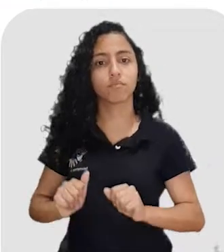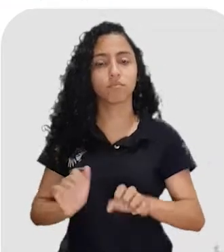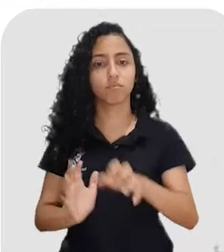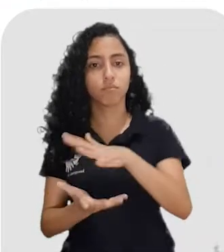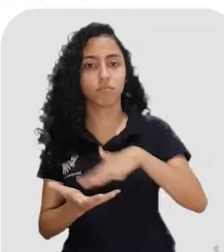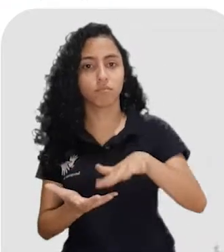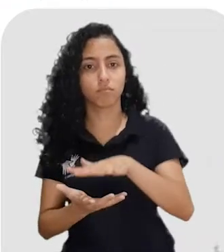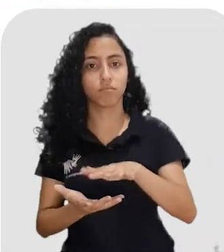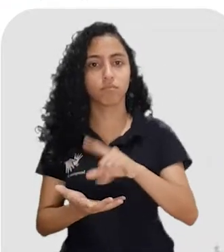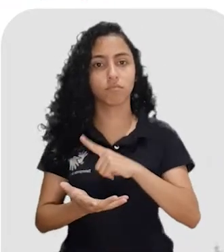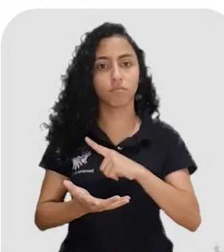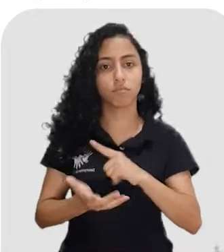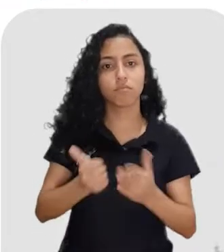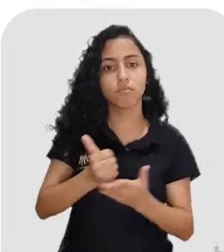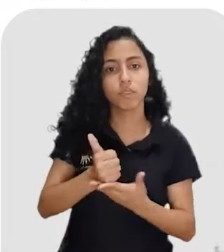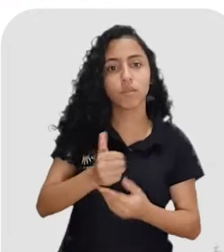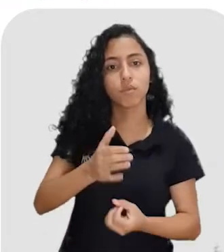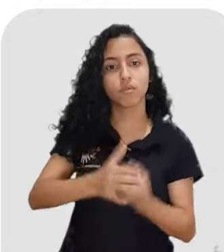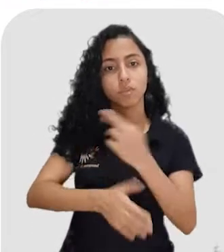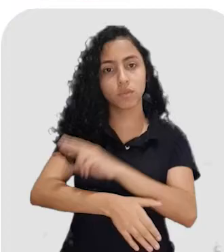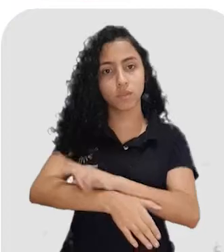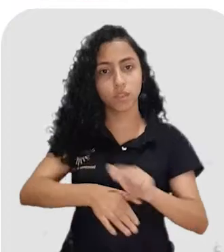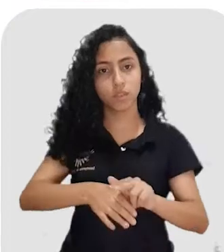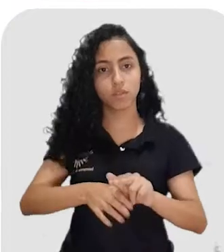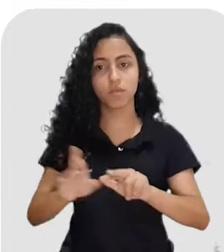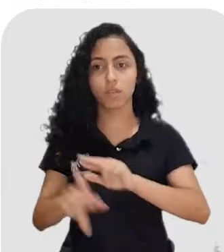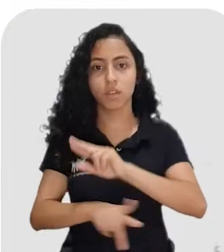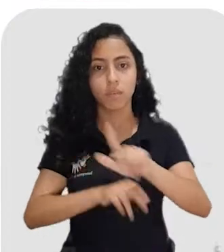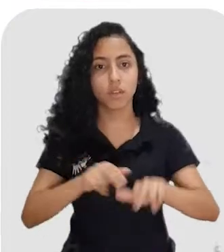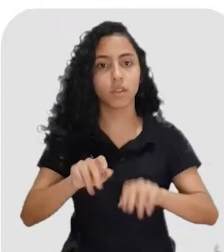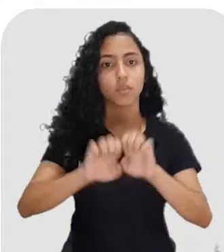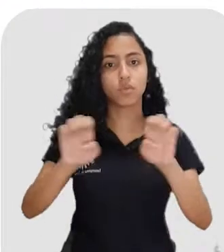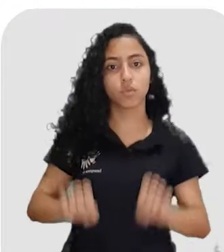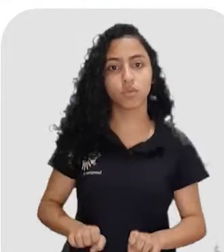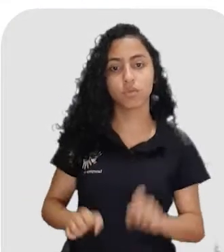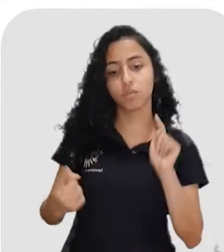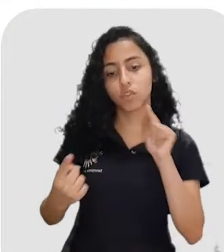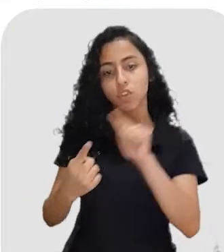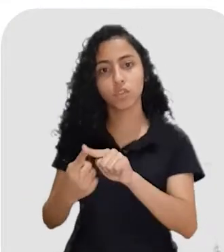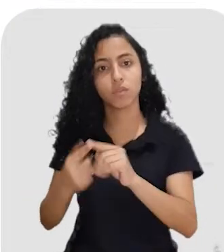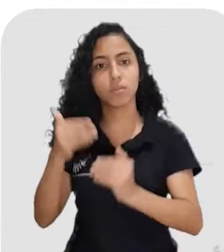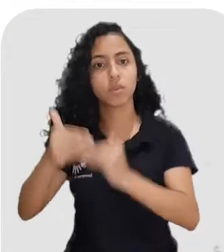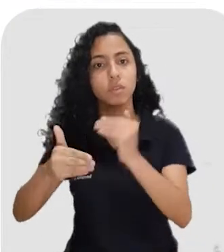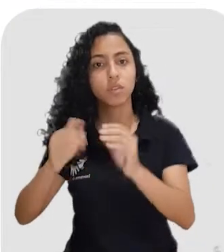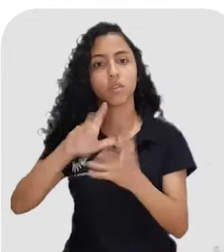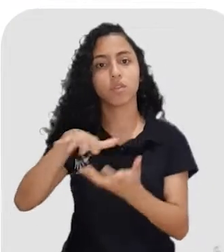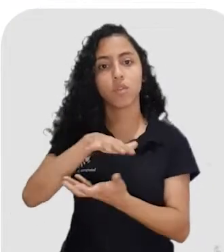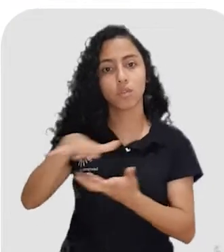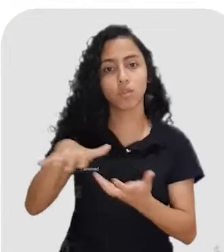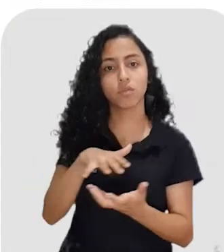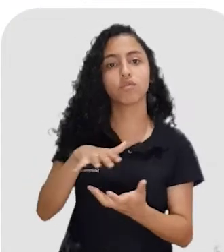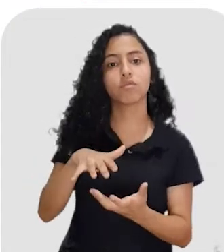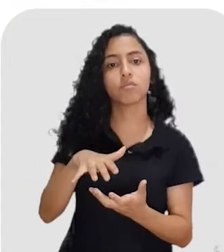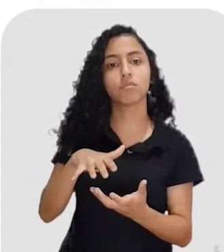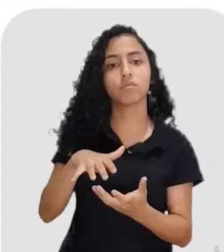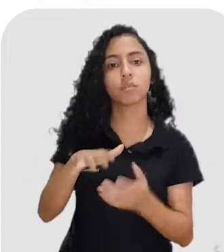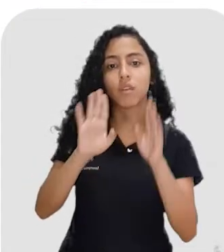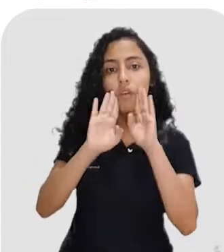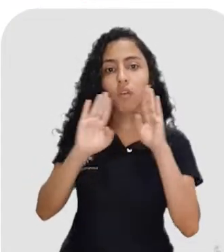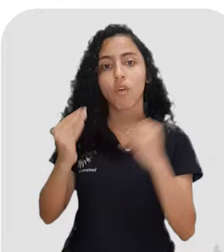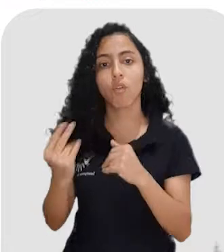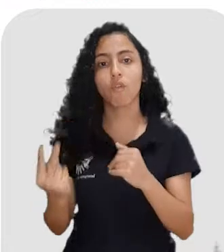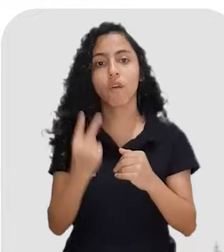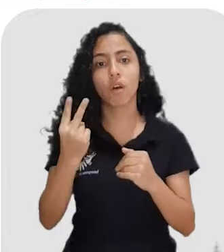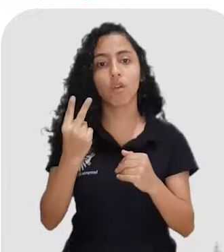dos ecossistemas, incluindo um nível mínimo de biodiversidade, variabilidade na sua estrutura, funcionamento dos processos